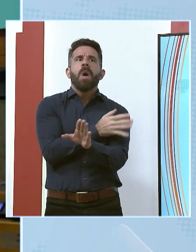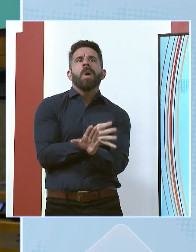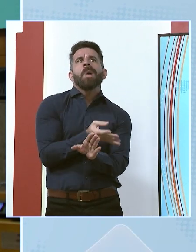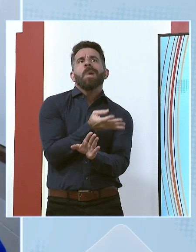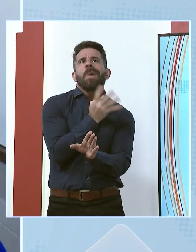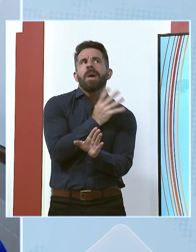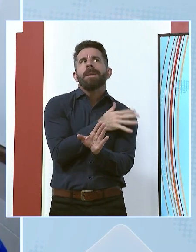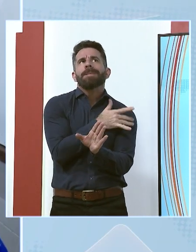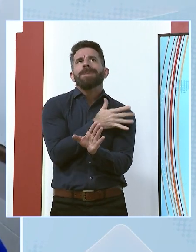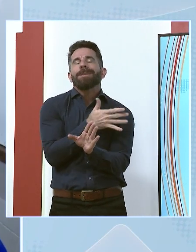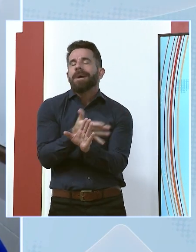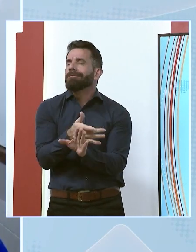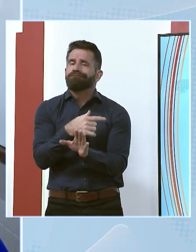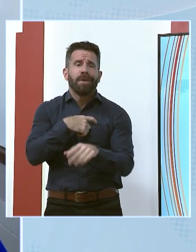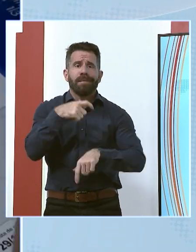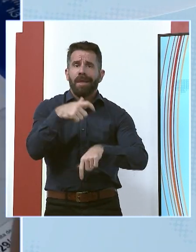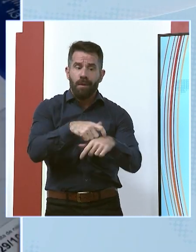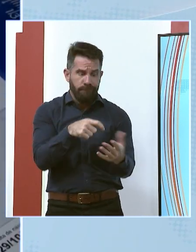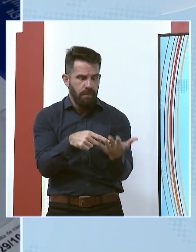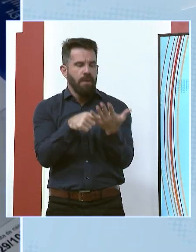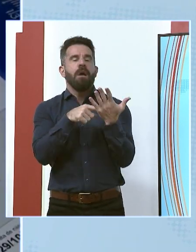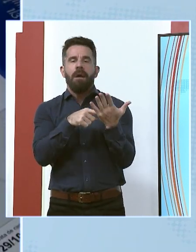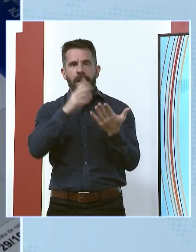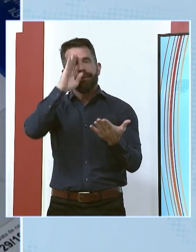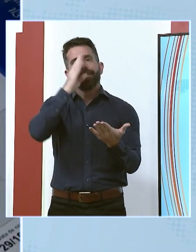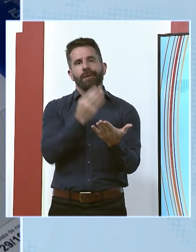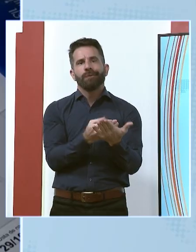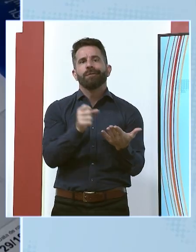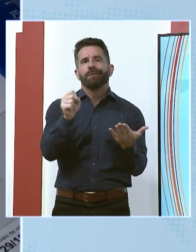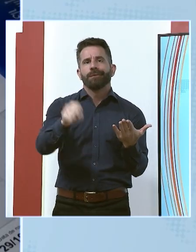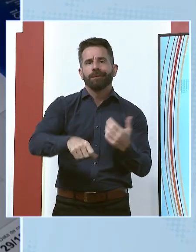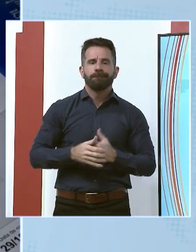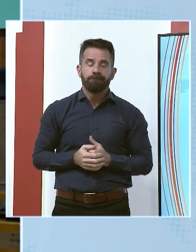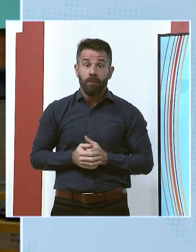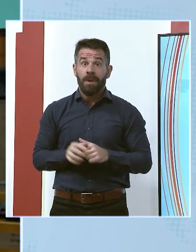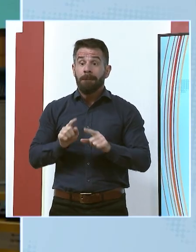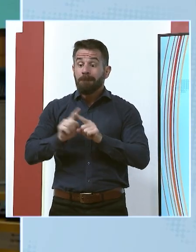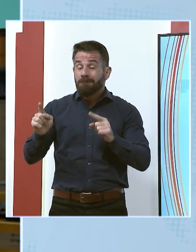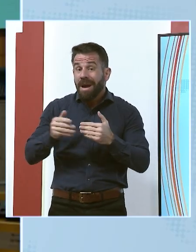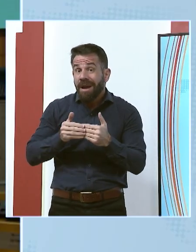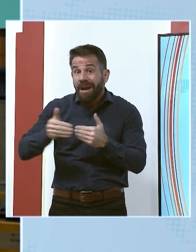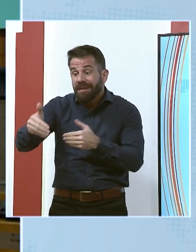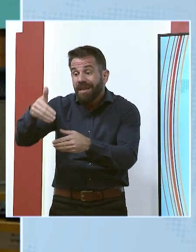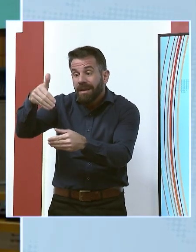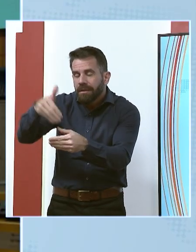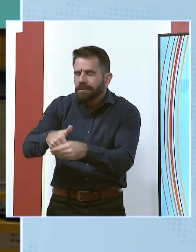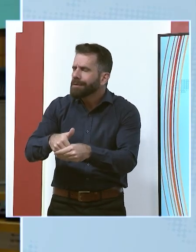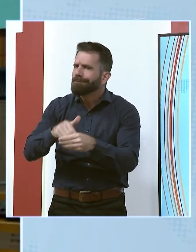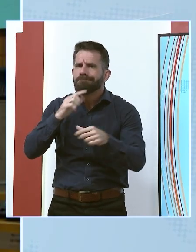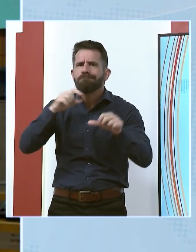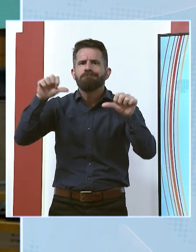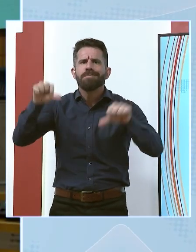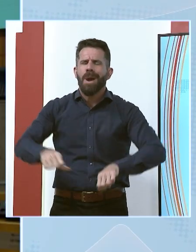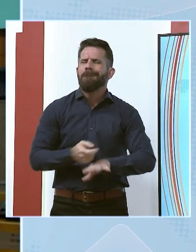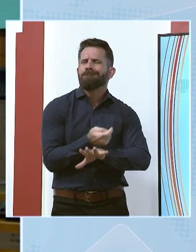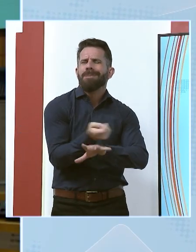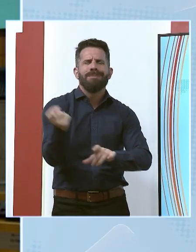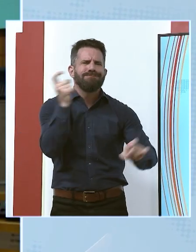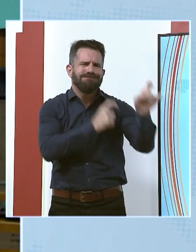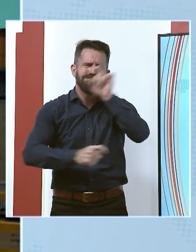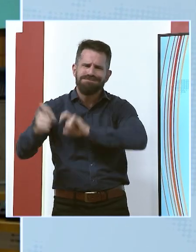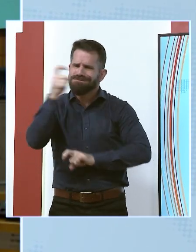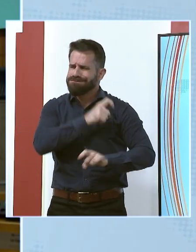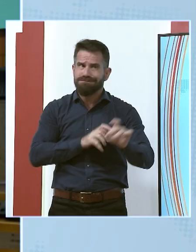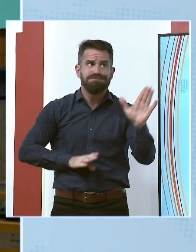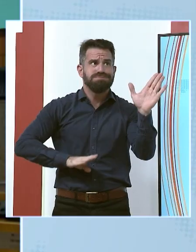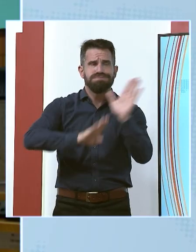a acreditar. Em ano de eleição, as fake news se espalham ainda mais. Pesquisas estão mostrando que as redes sociais têm influenciado, né, o